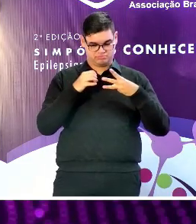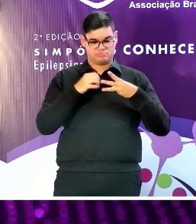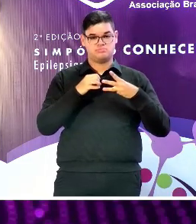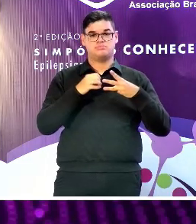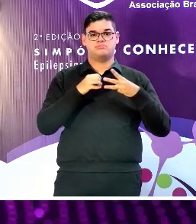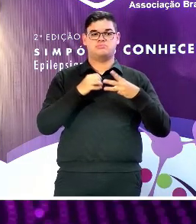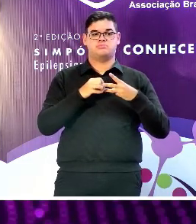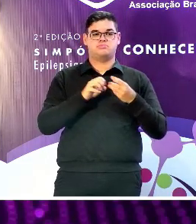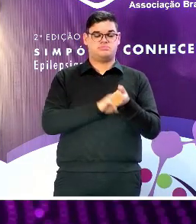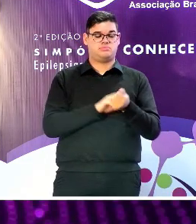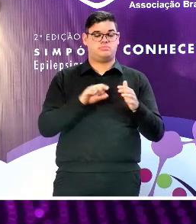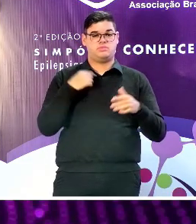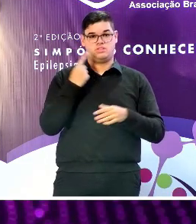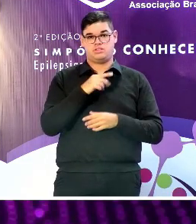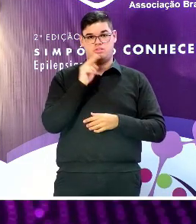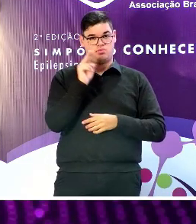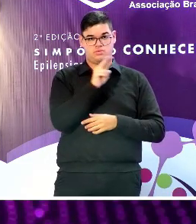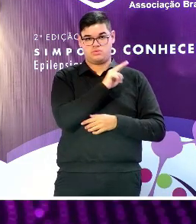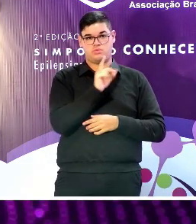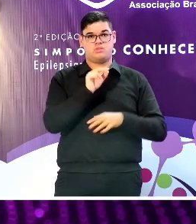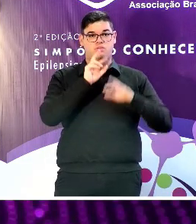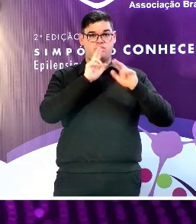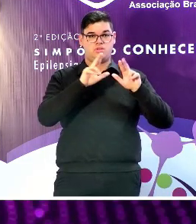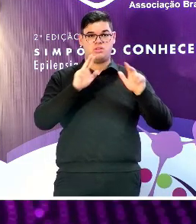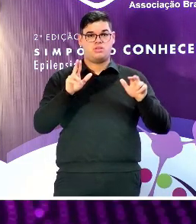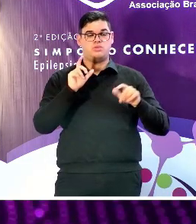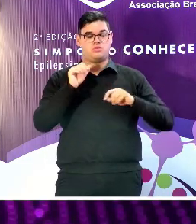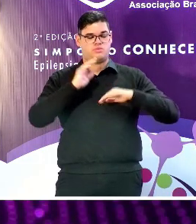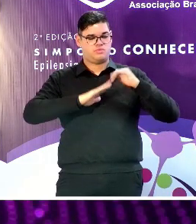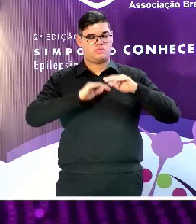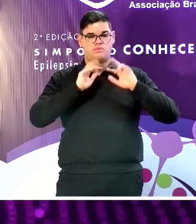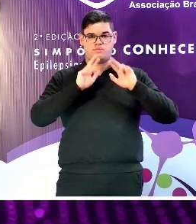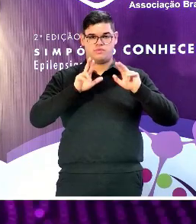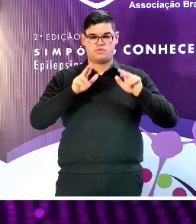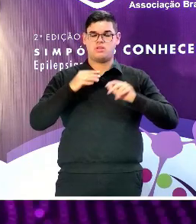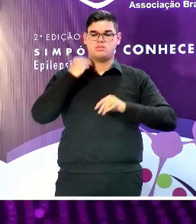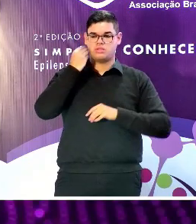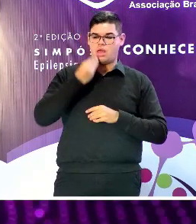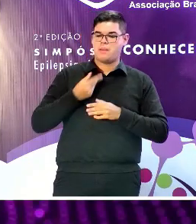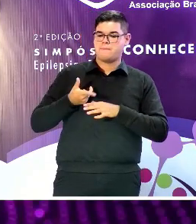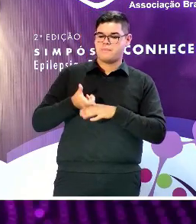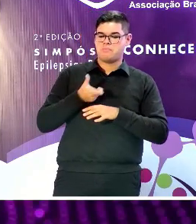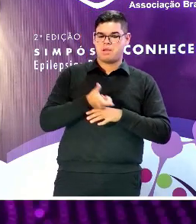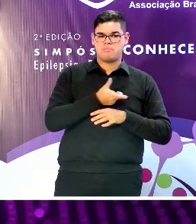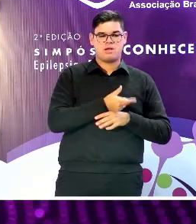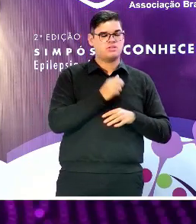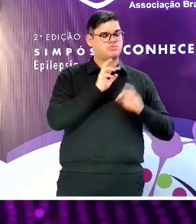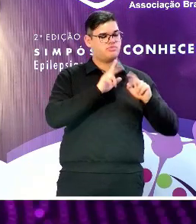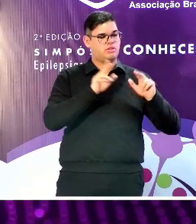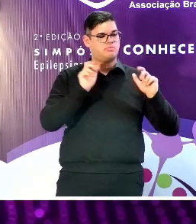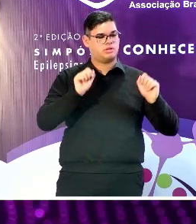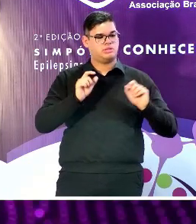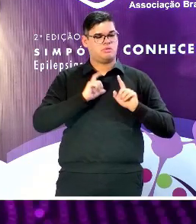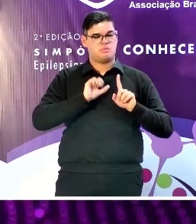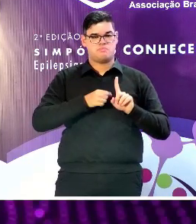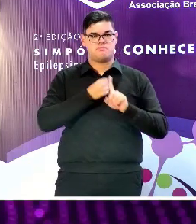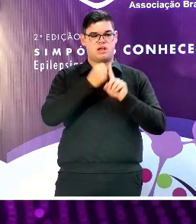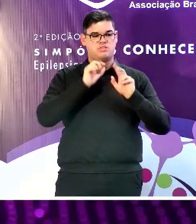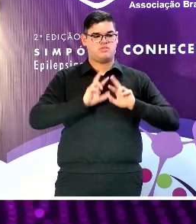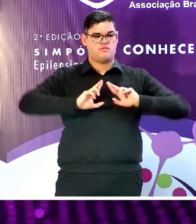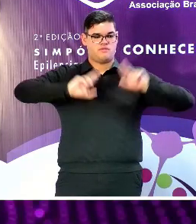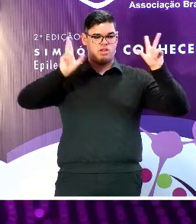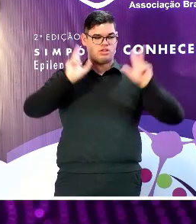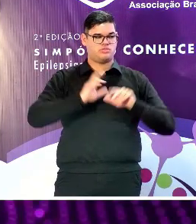gente viu também, em diferentes experimentos, que esse composto poderia ter esse efeito em prevenir